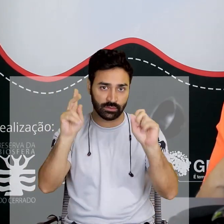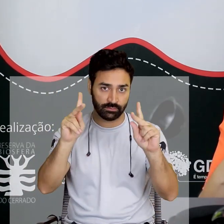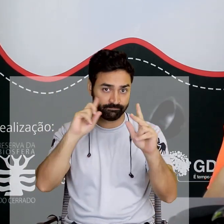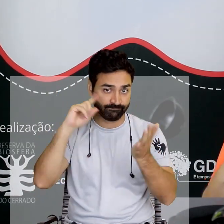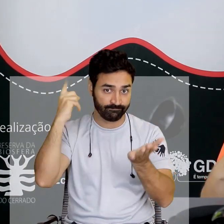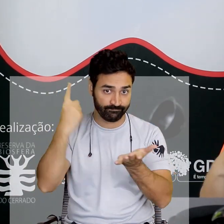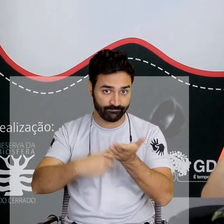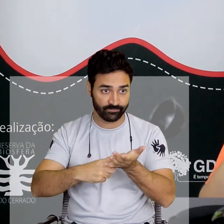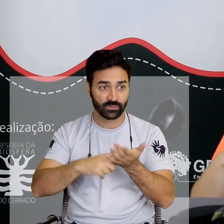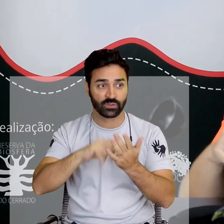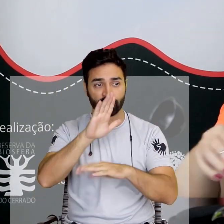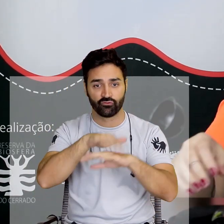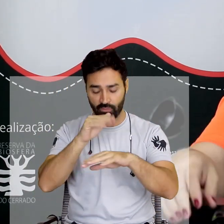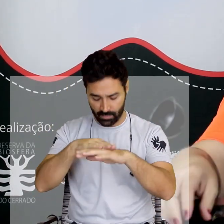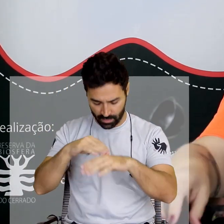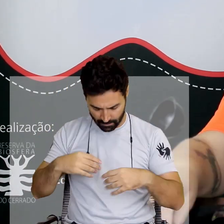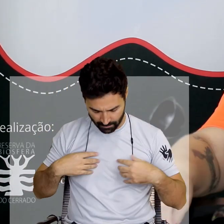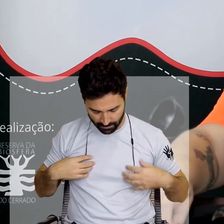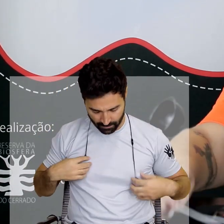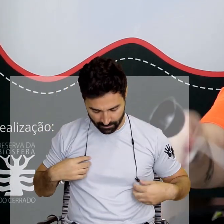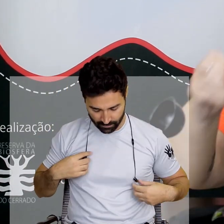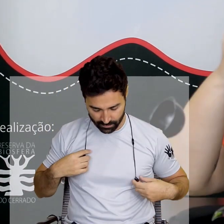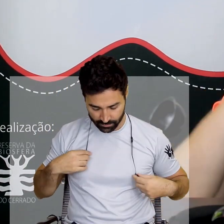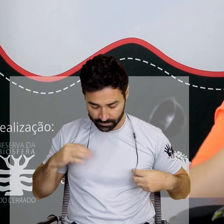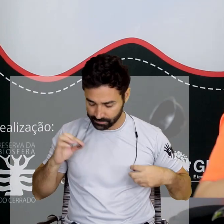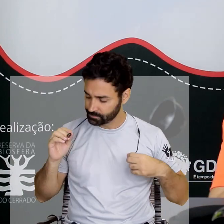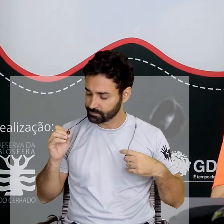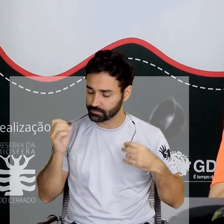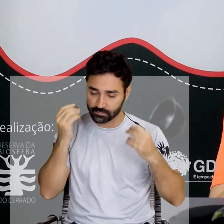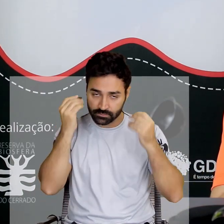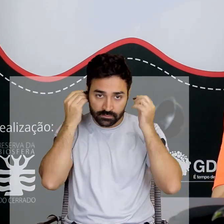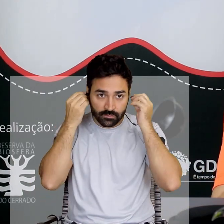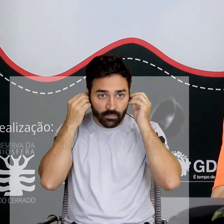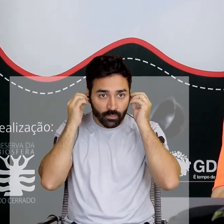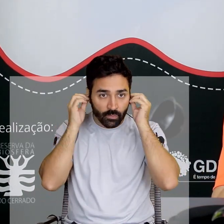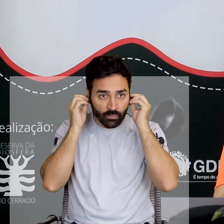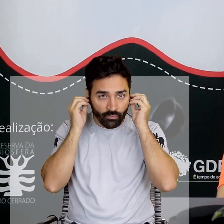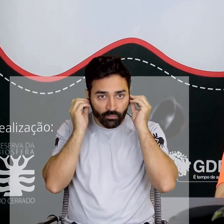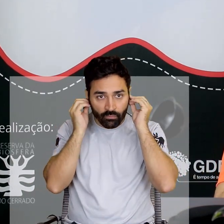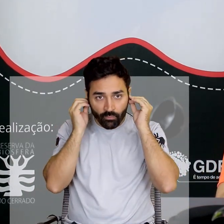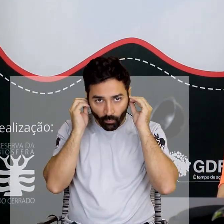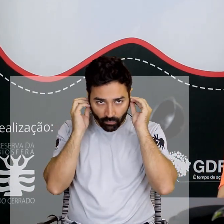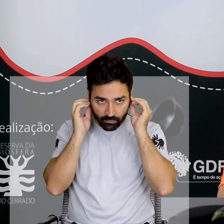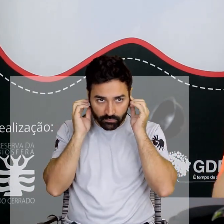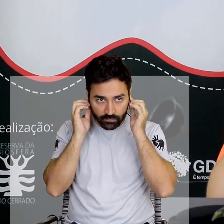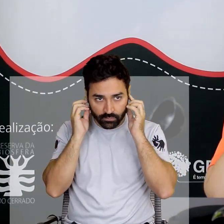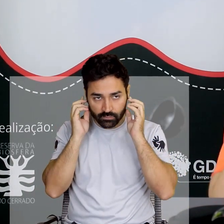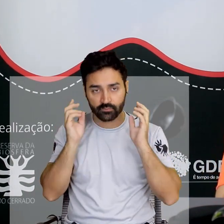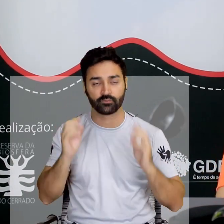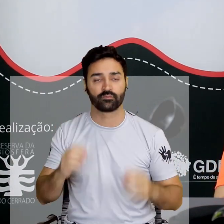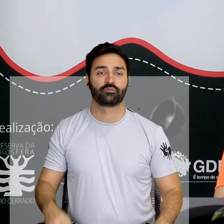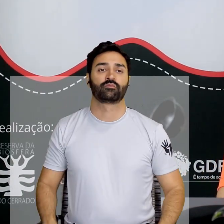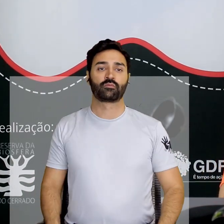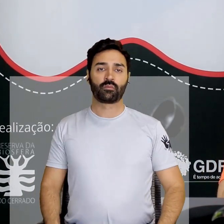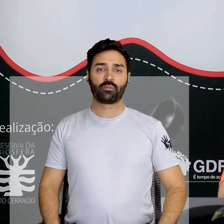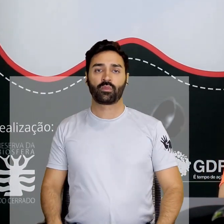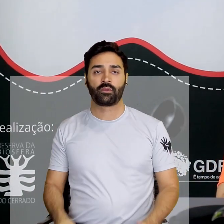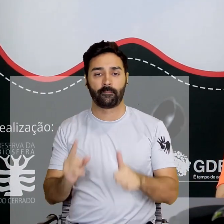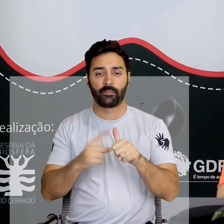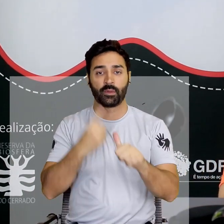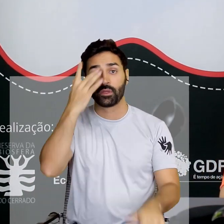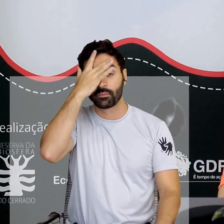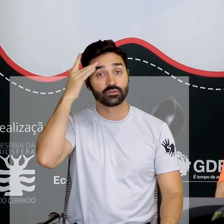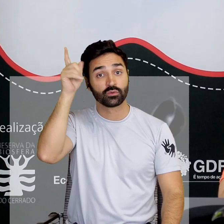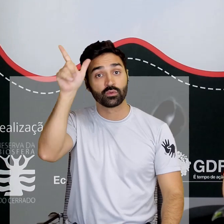chamar um por um. Resolveu aí? Então vamos lá. Primeira pessoa que eu vou chamar é